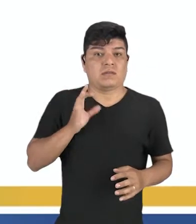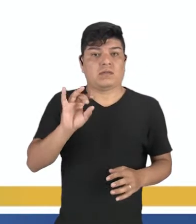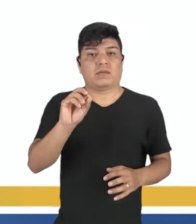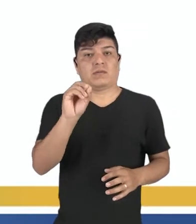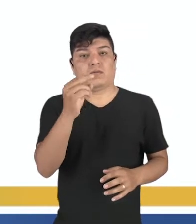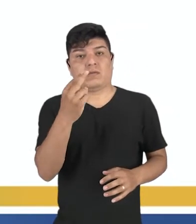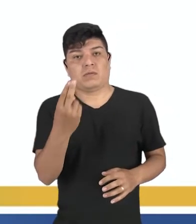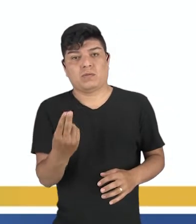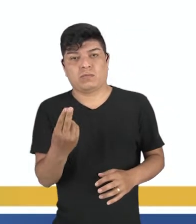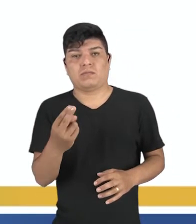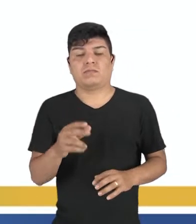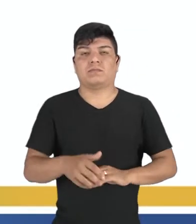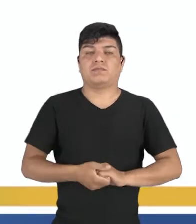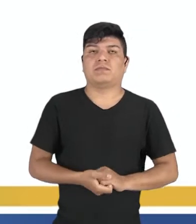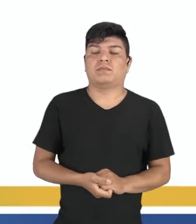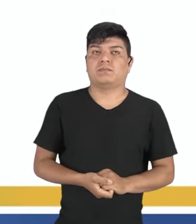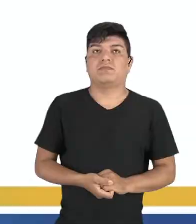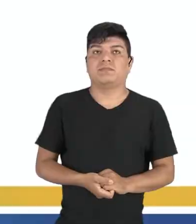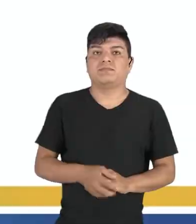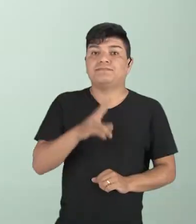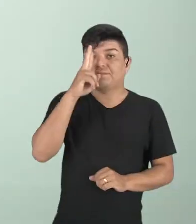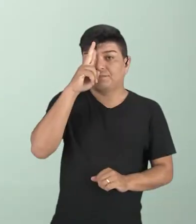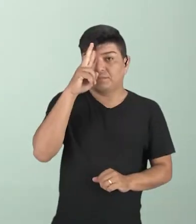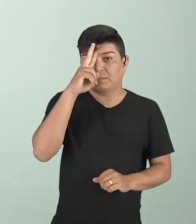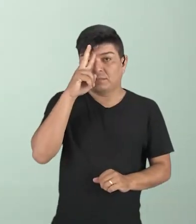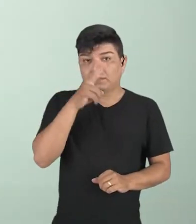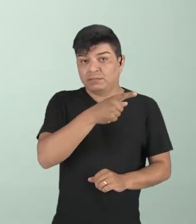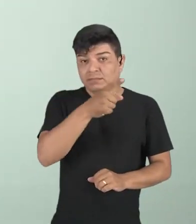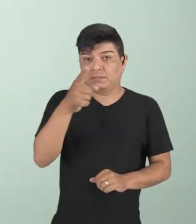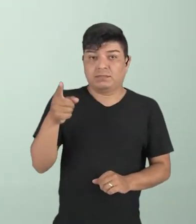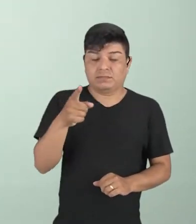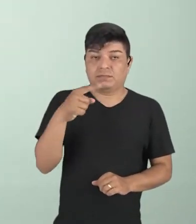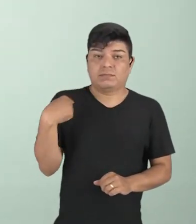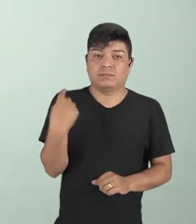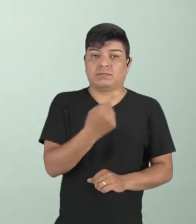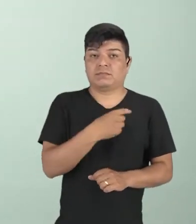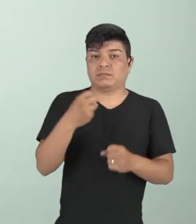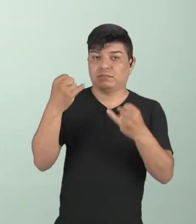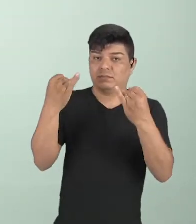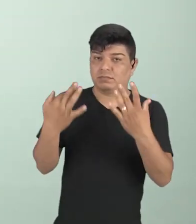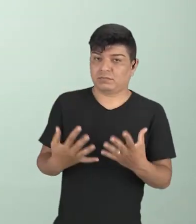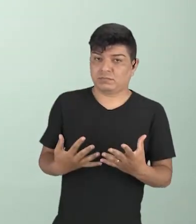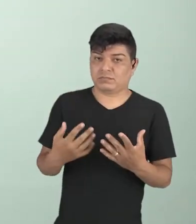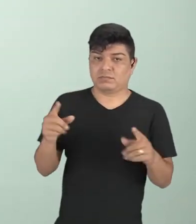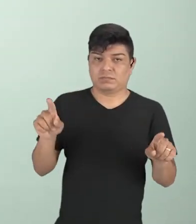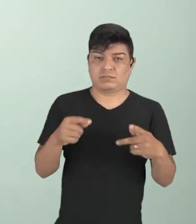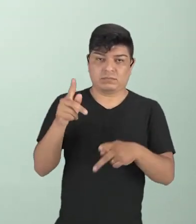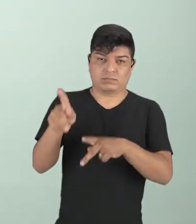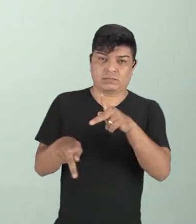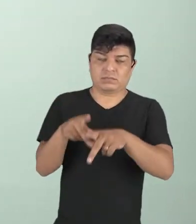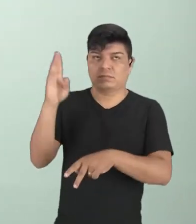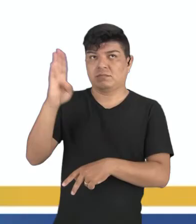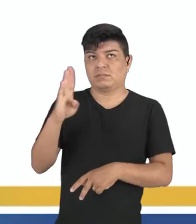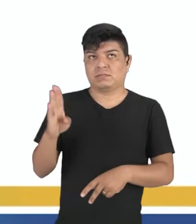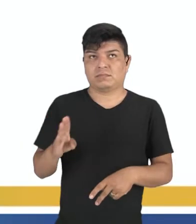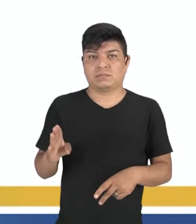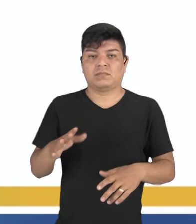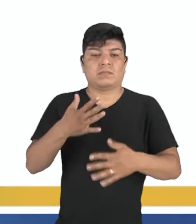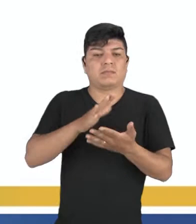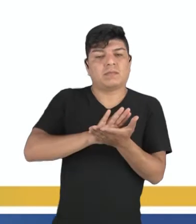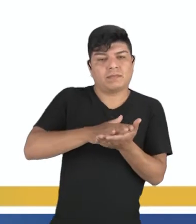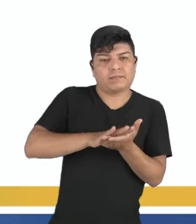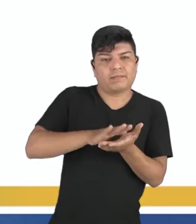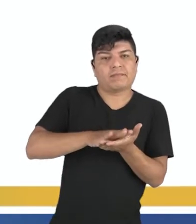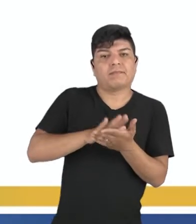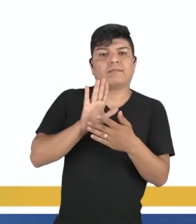ou abastadas. Então lembrem-se disso, nós estamos falando de música popular brasileira e o samba,